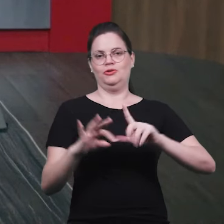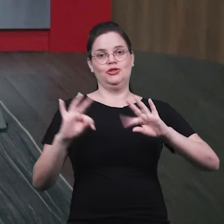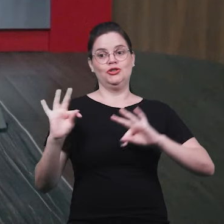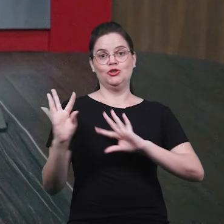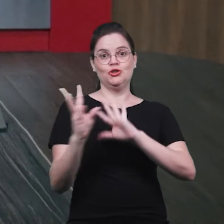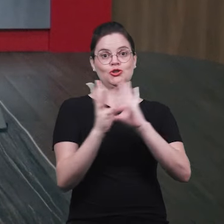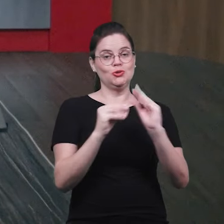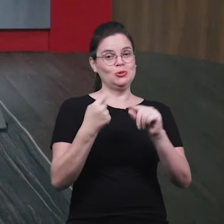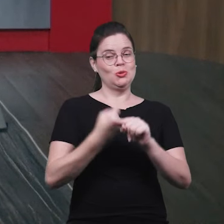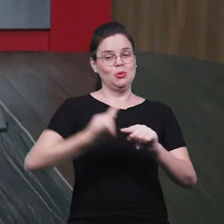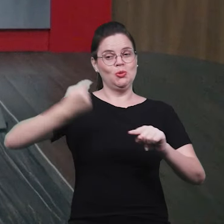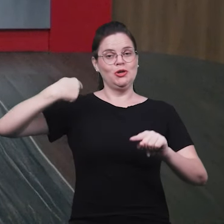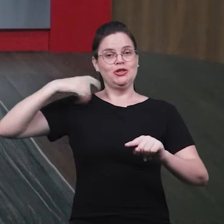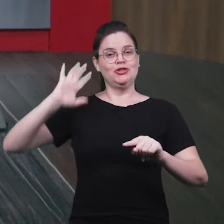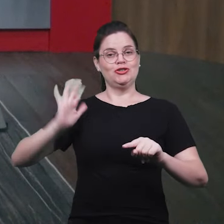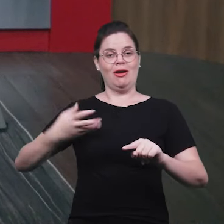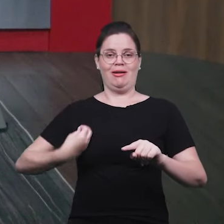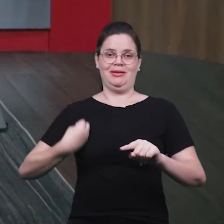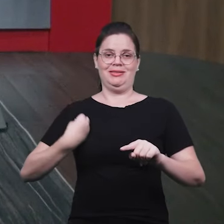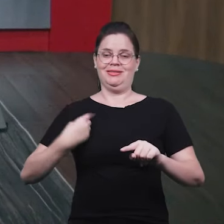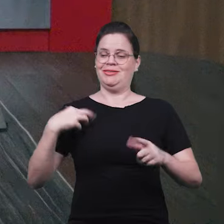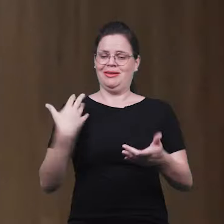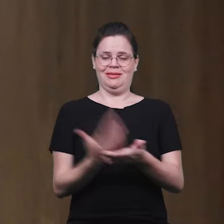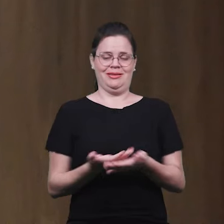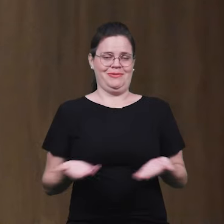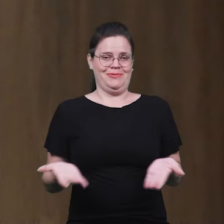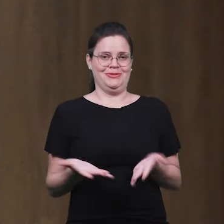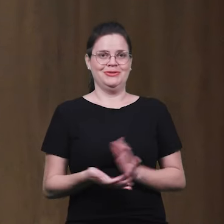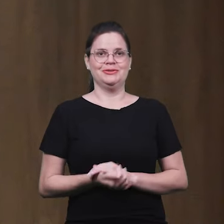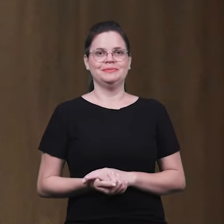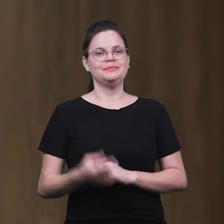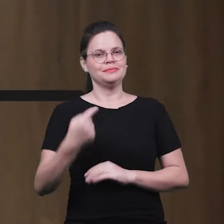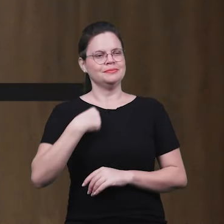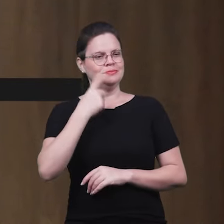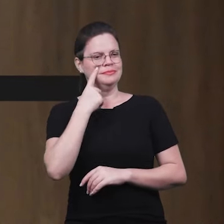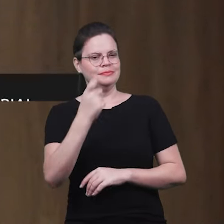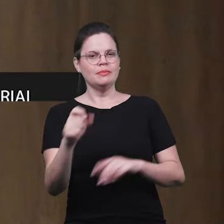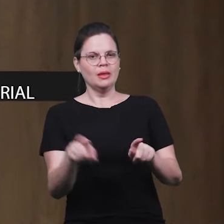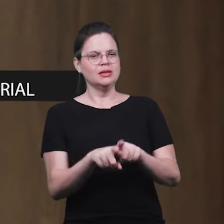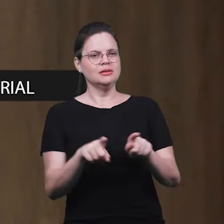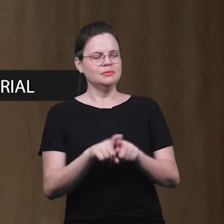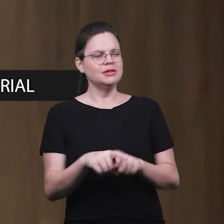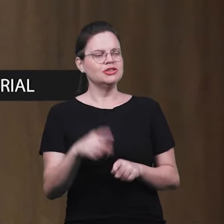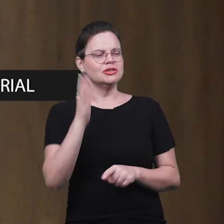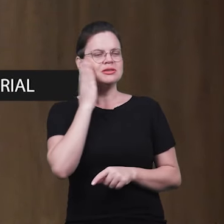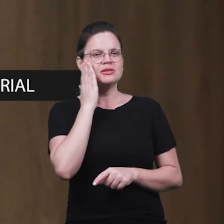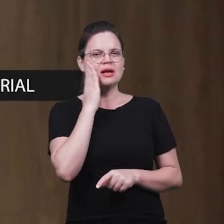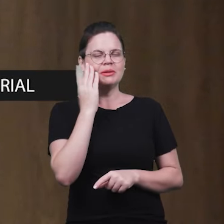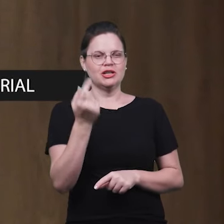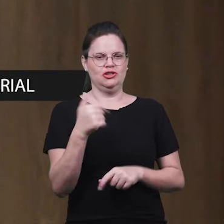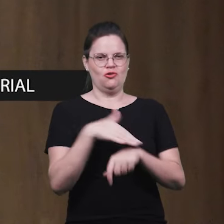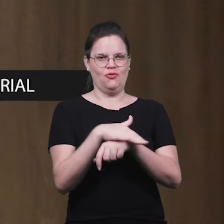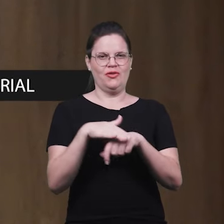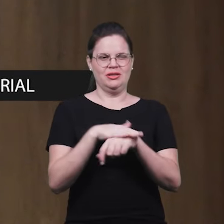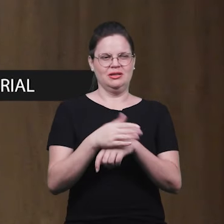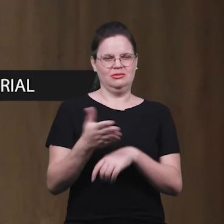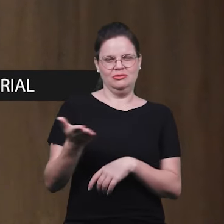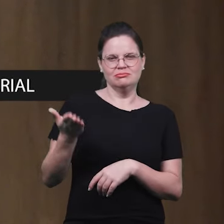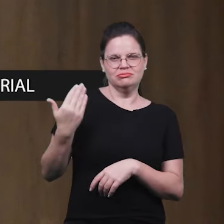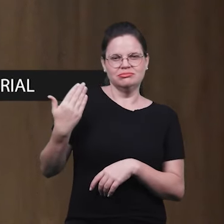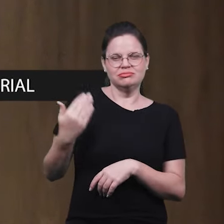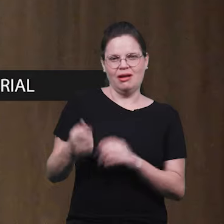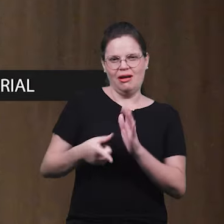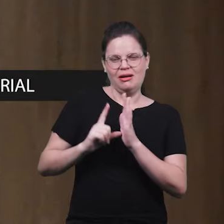princípio. Muito interessante, né? Inclusive, né, nós tivemos as edificações, né? Nós conversamos aí em off sobre